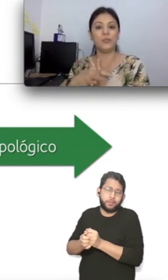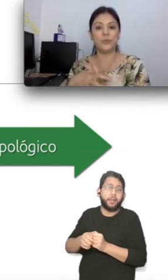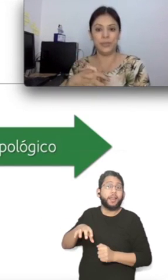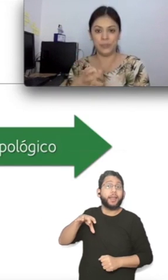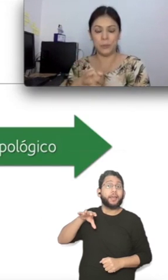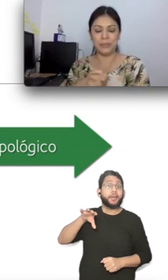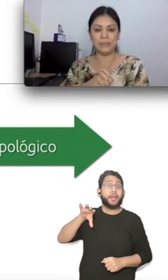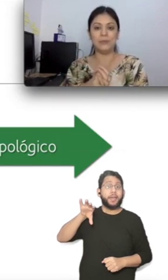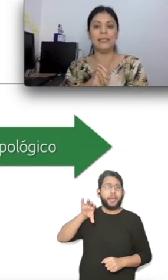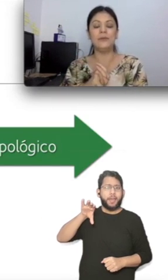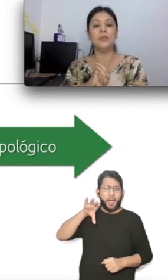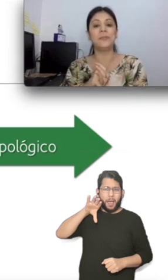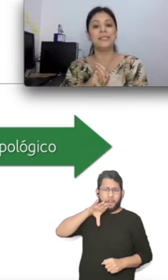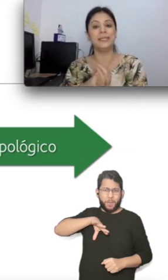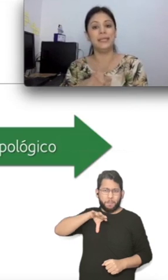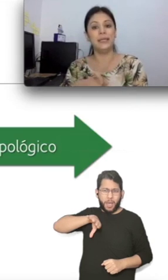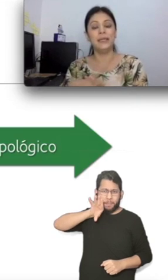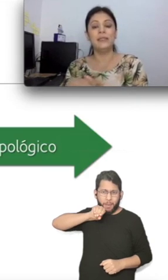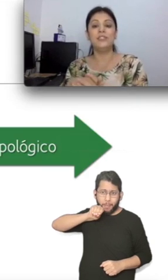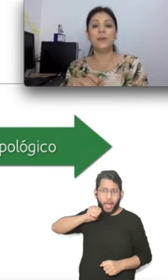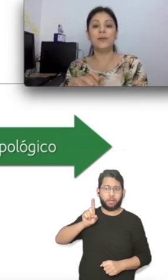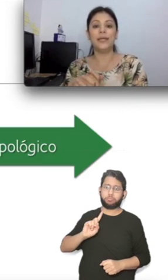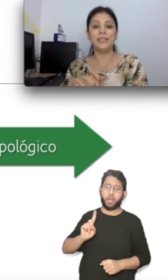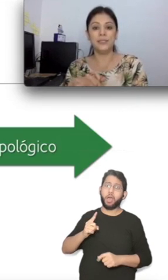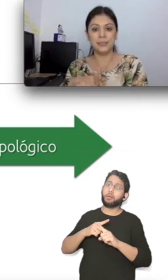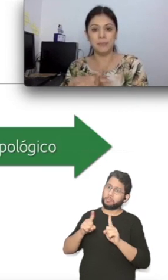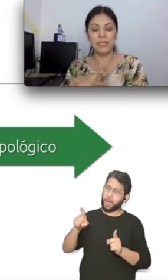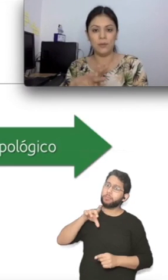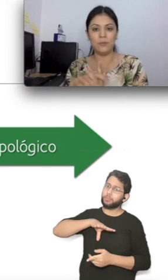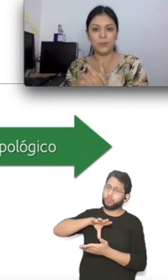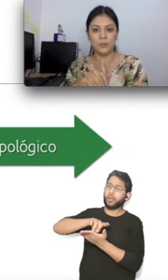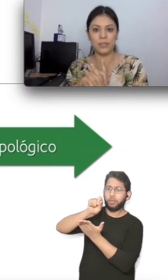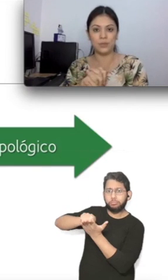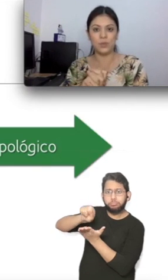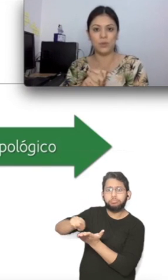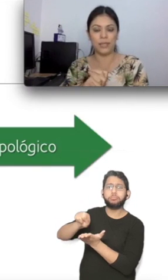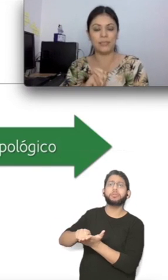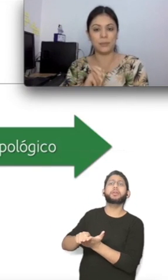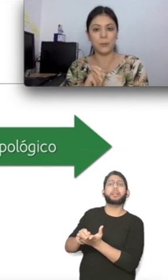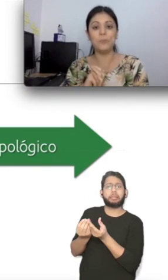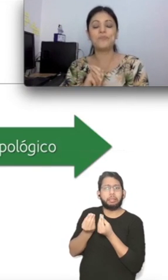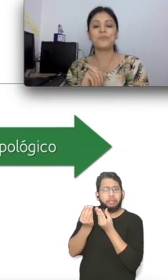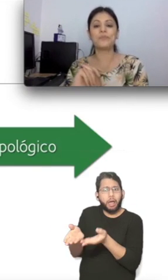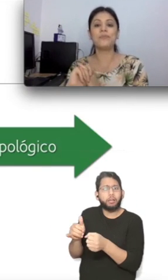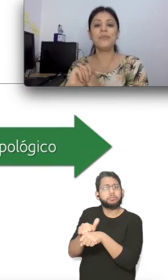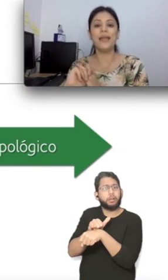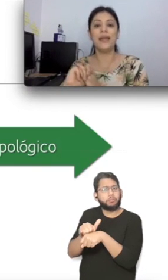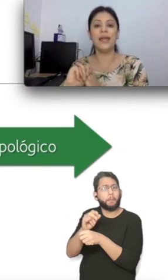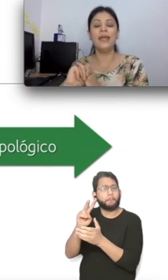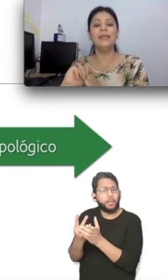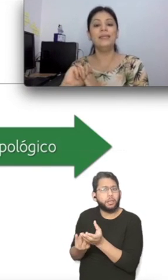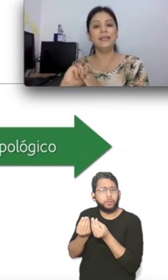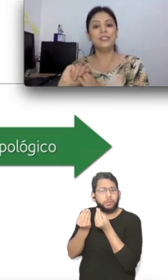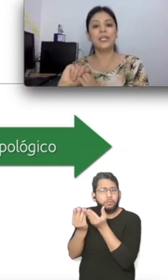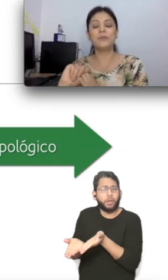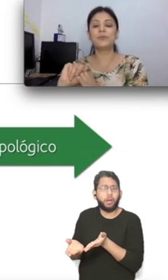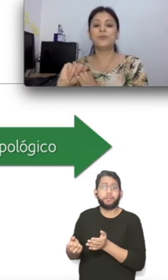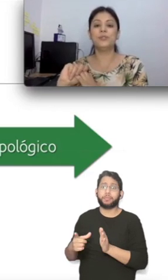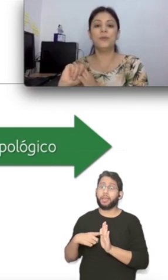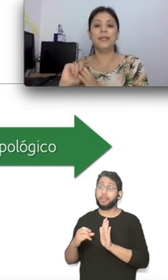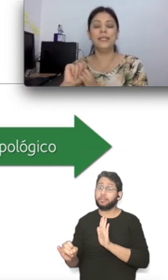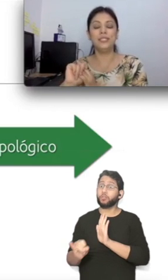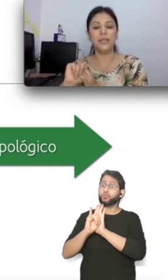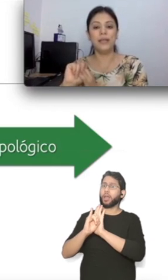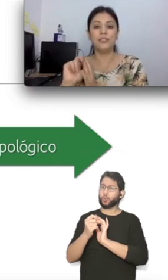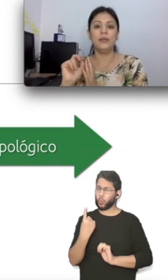que aprende português como uma segunda língua e que precisaria de abordagens bilíngues para a sua educação. Entende que ele